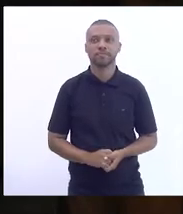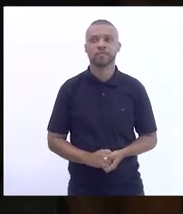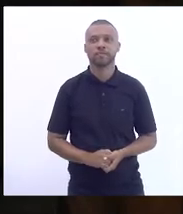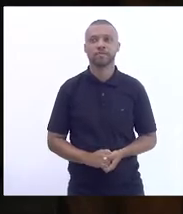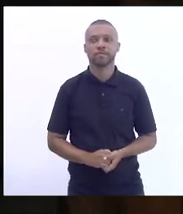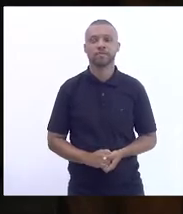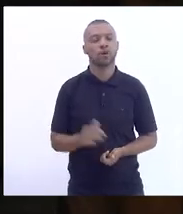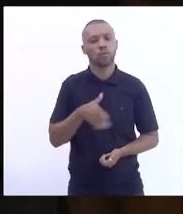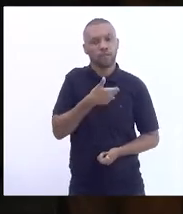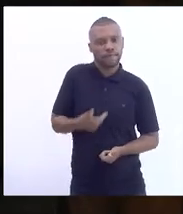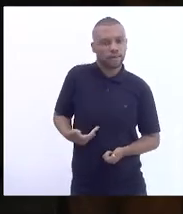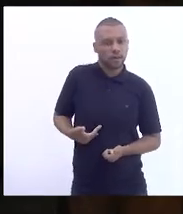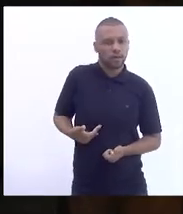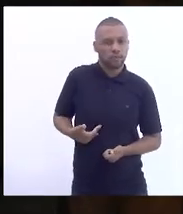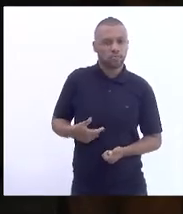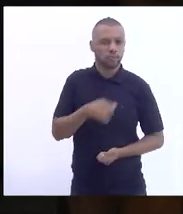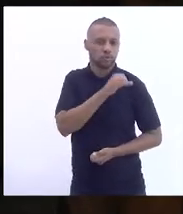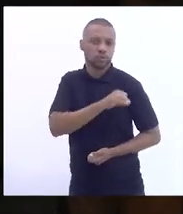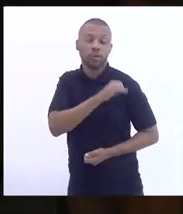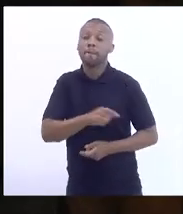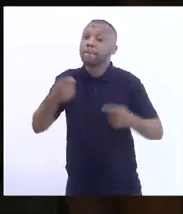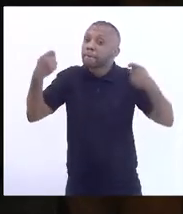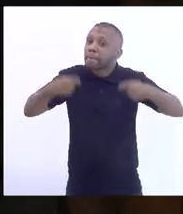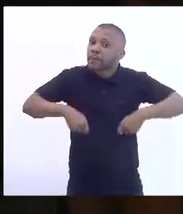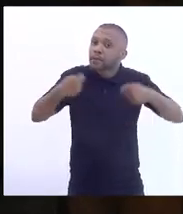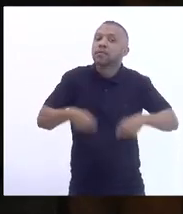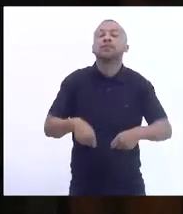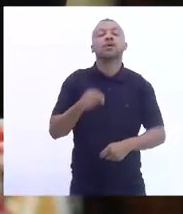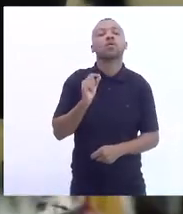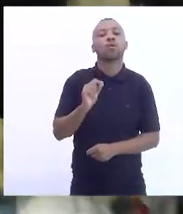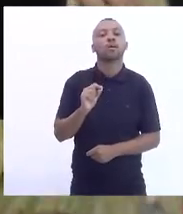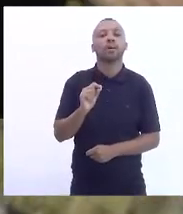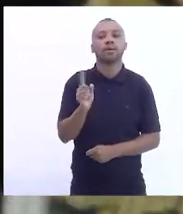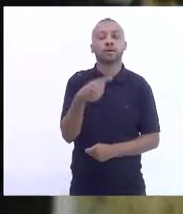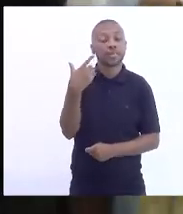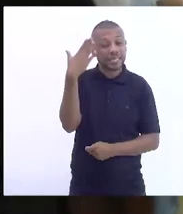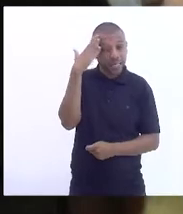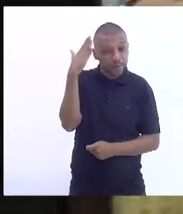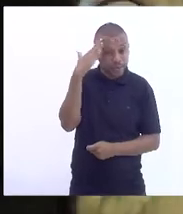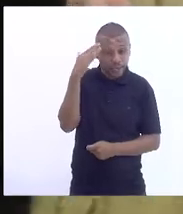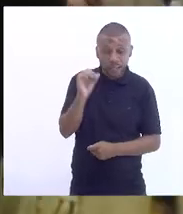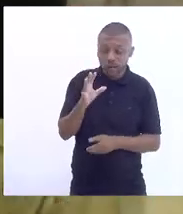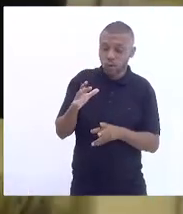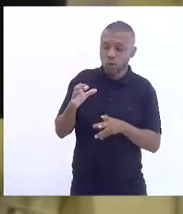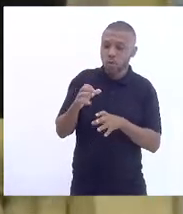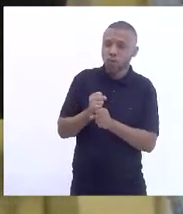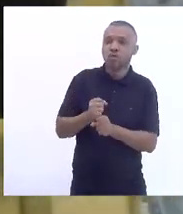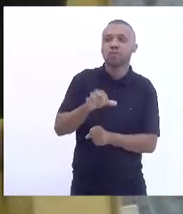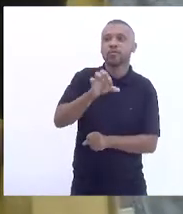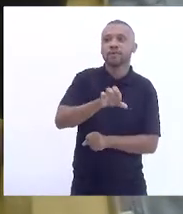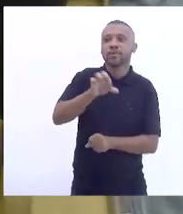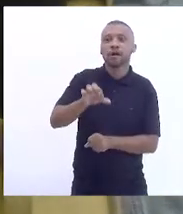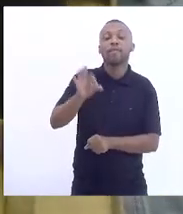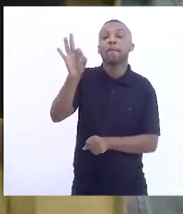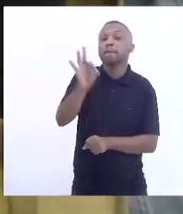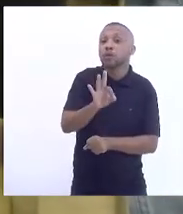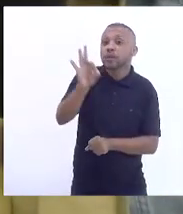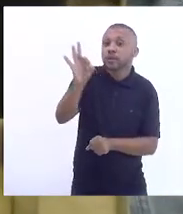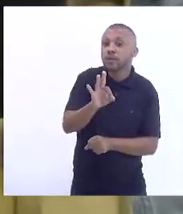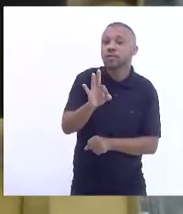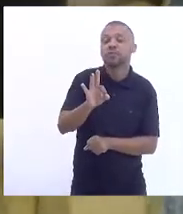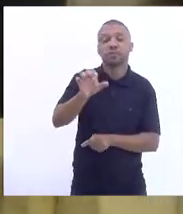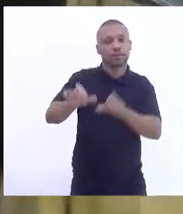entender o governo do estado precisa precisa saber que 99 porcento de moradores